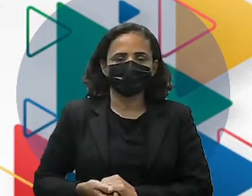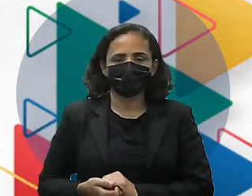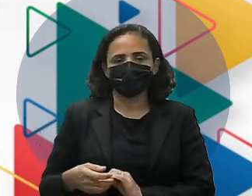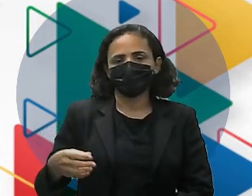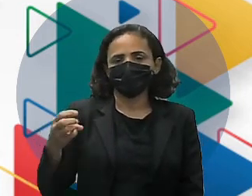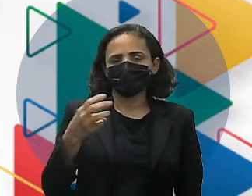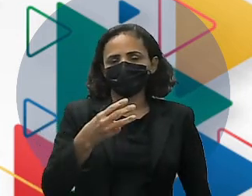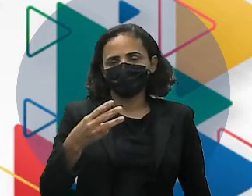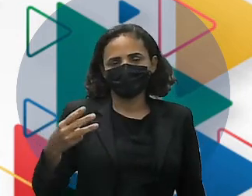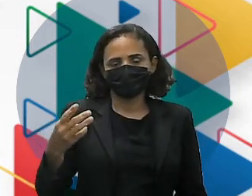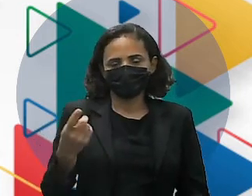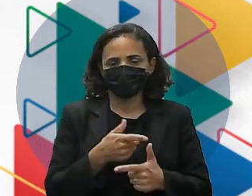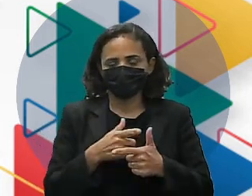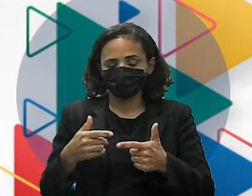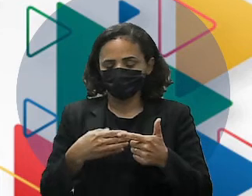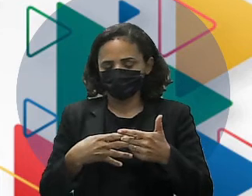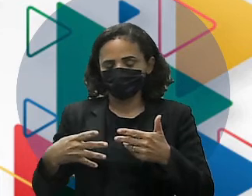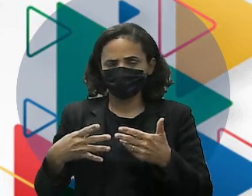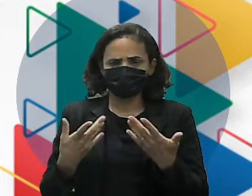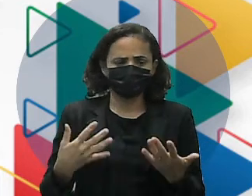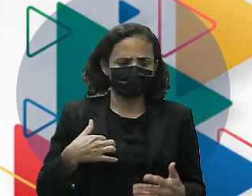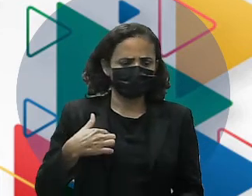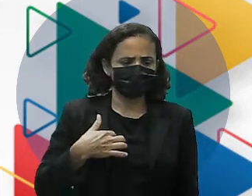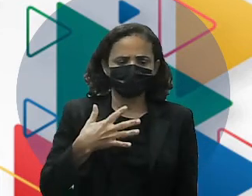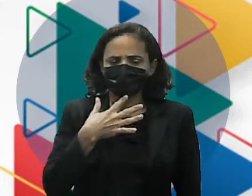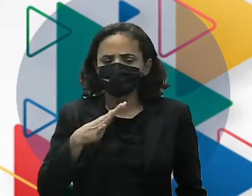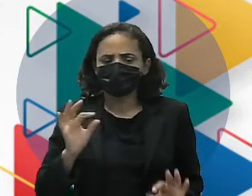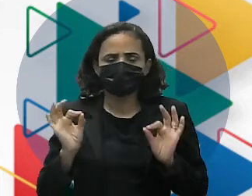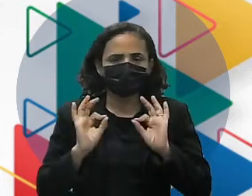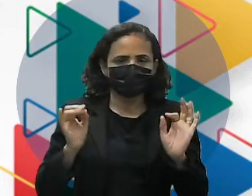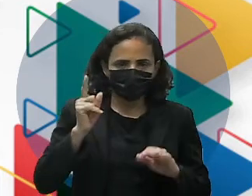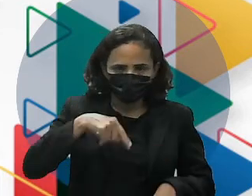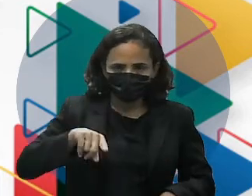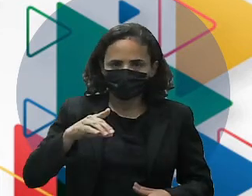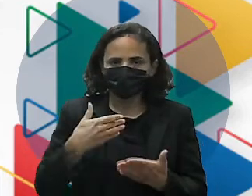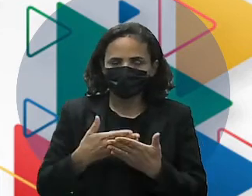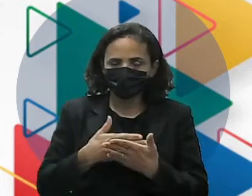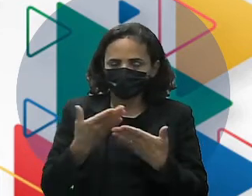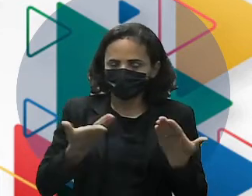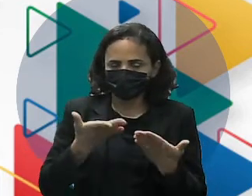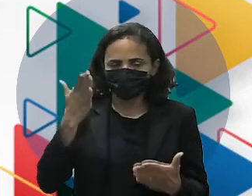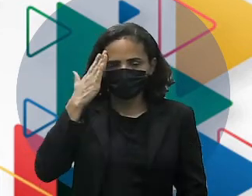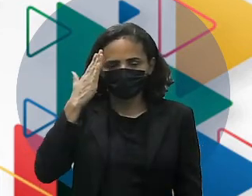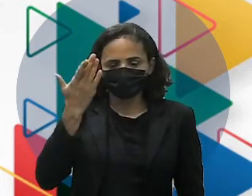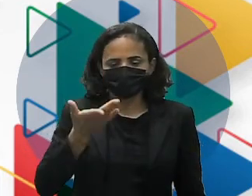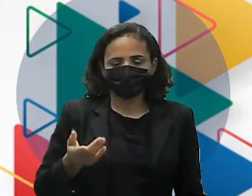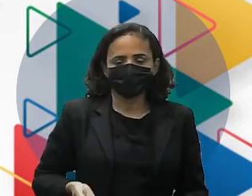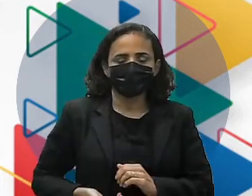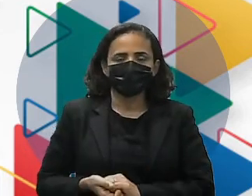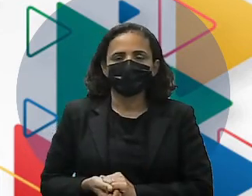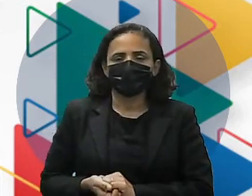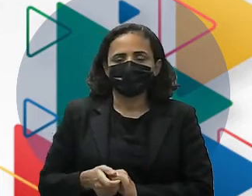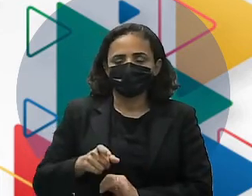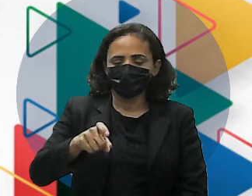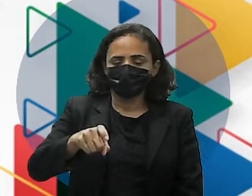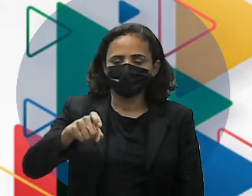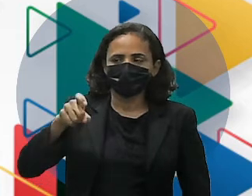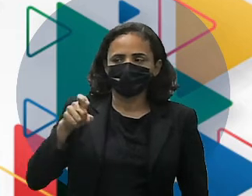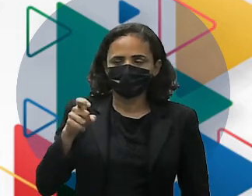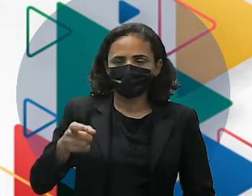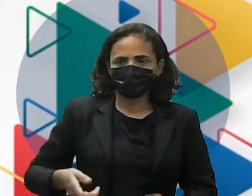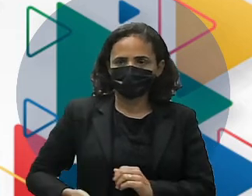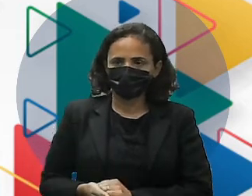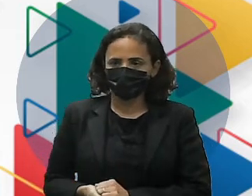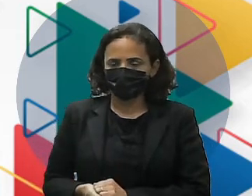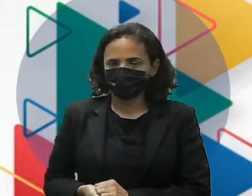3/4 da distância total que eu não conheço. Essa distância total aqui, ó, eu vou chamar de X. E existe